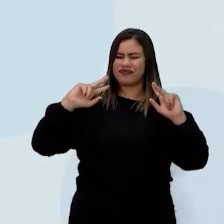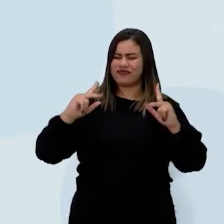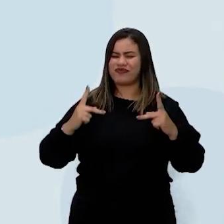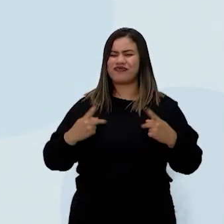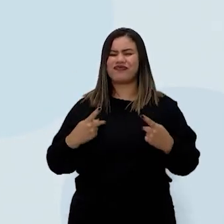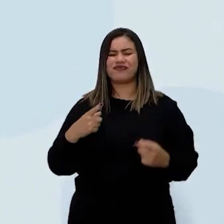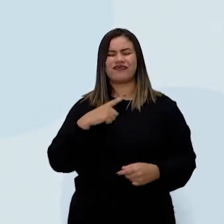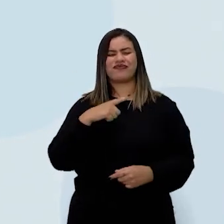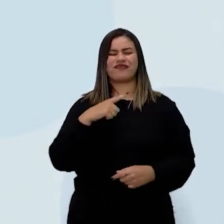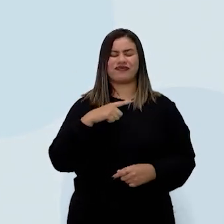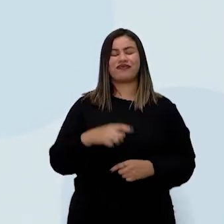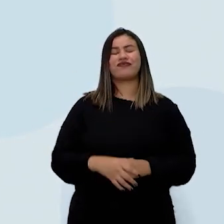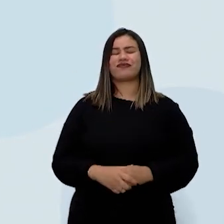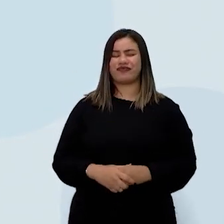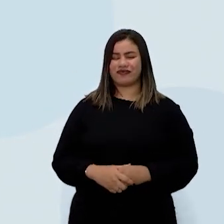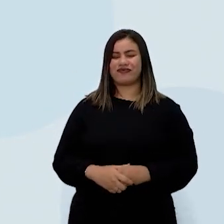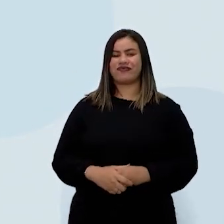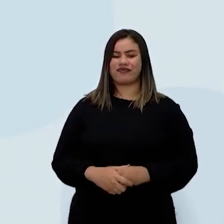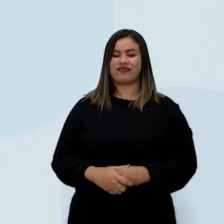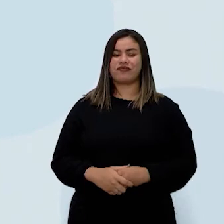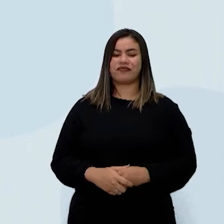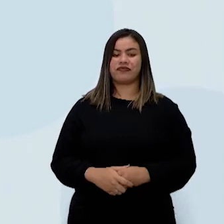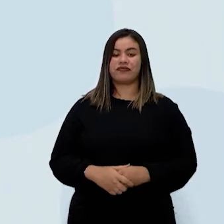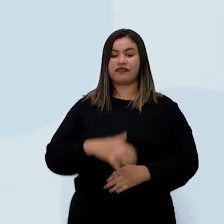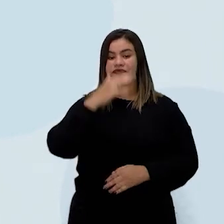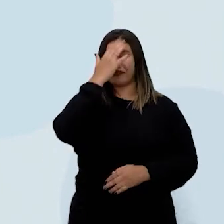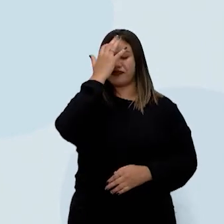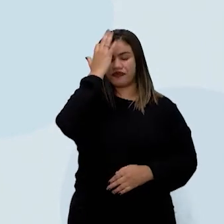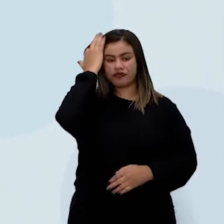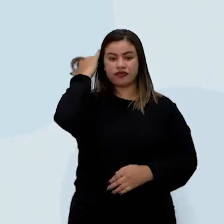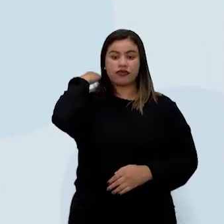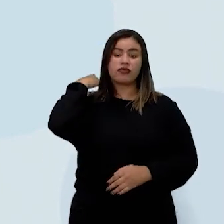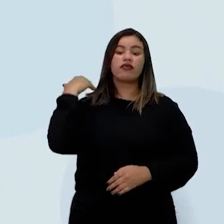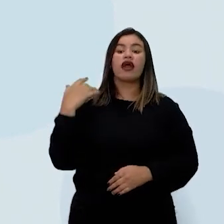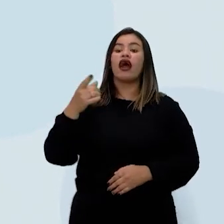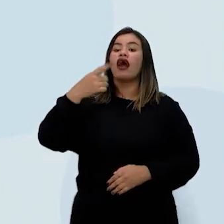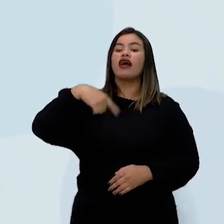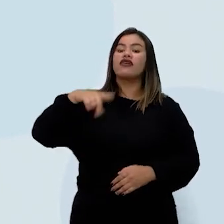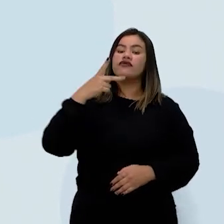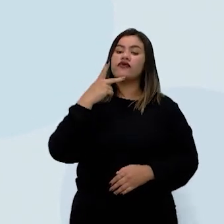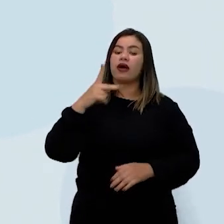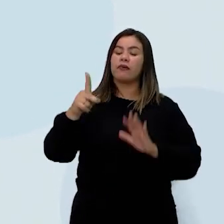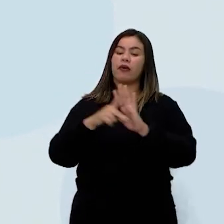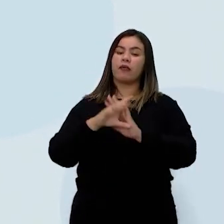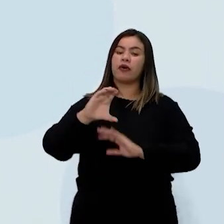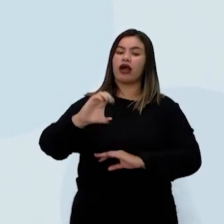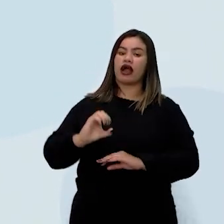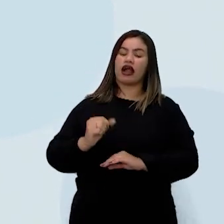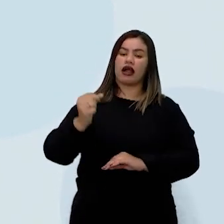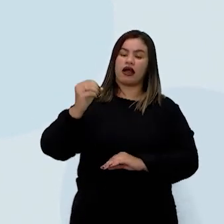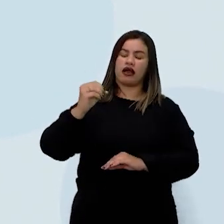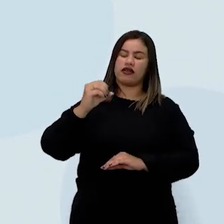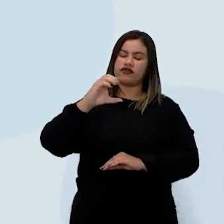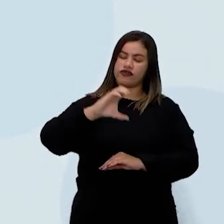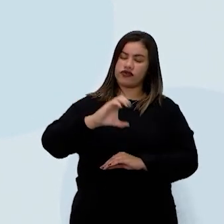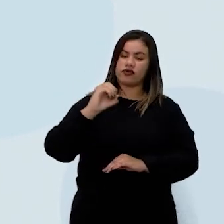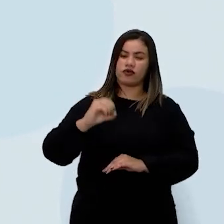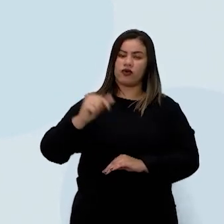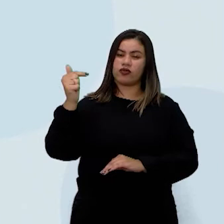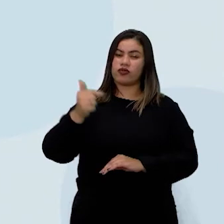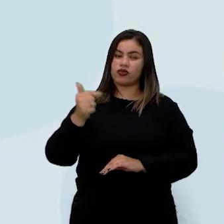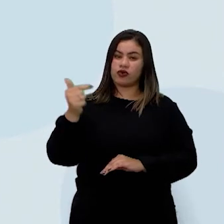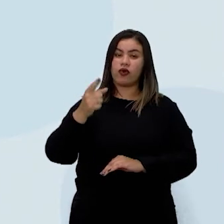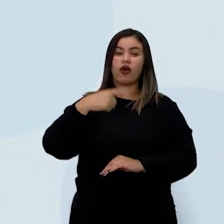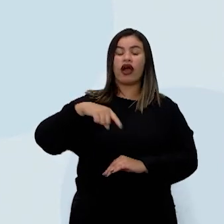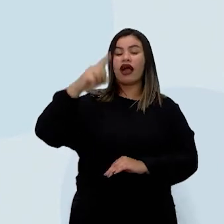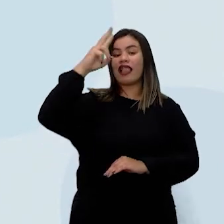né, interferido muito no ciclo do carbono. Quando a gente fala, então, da questão do carbono, quando a gente fala do ciclo do carbono, o que a gente